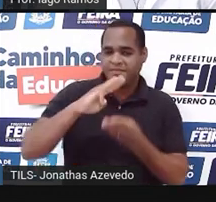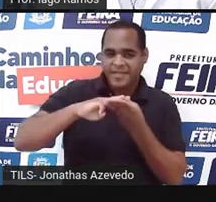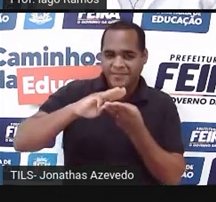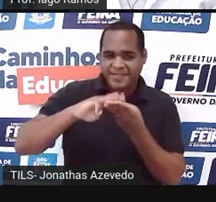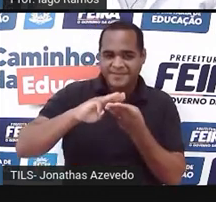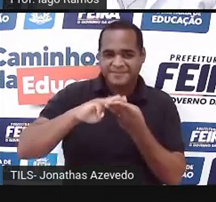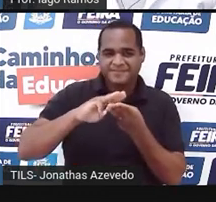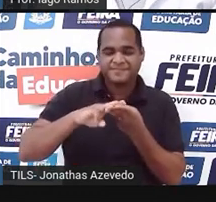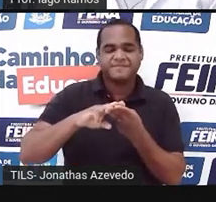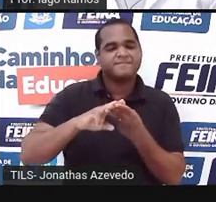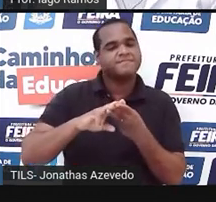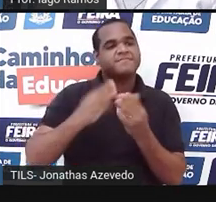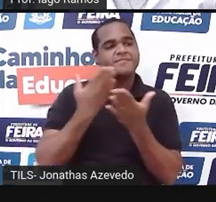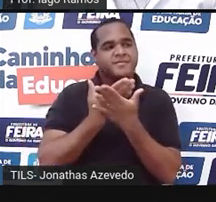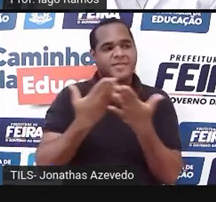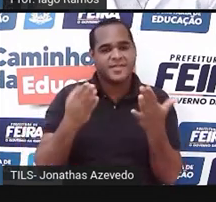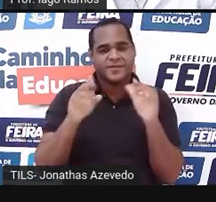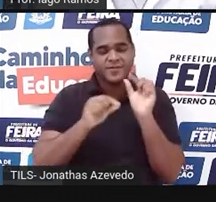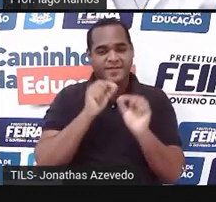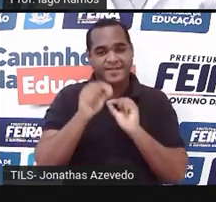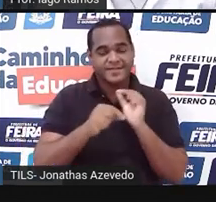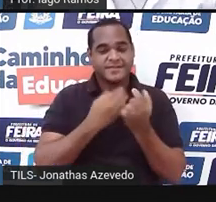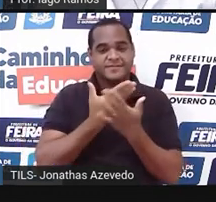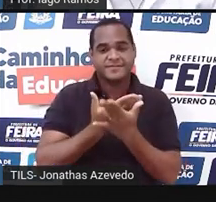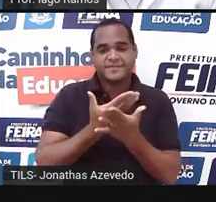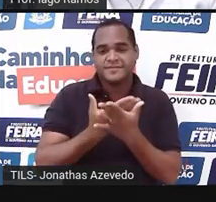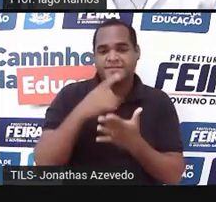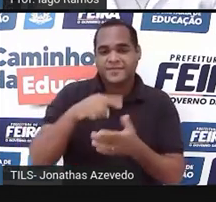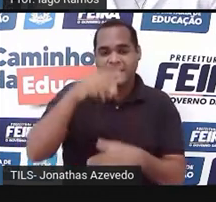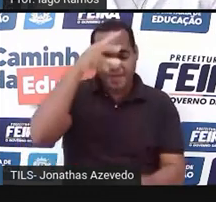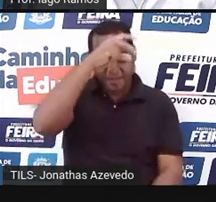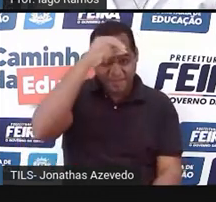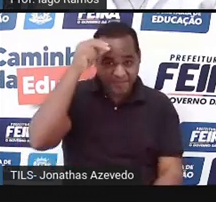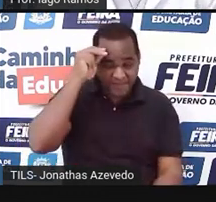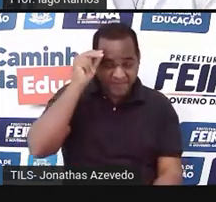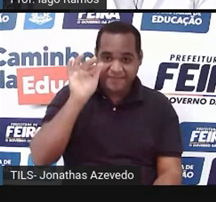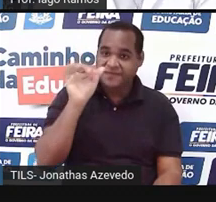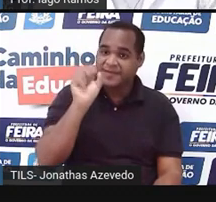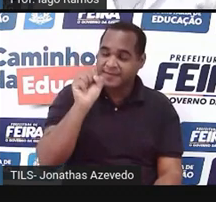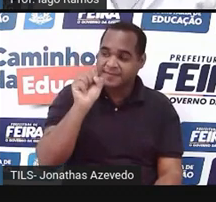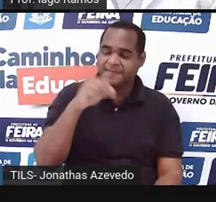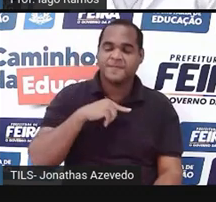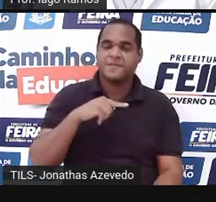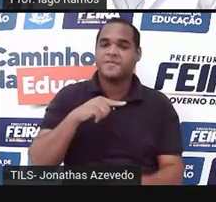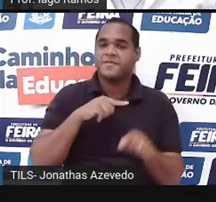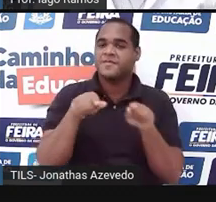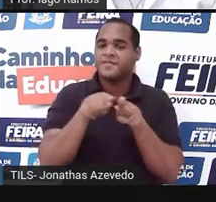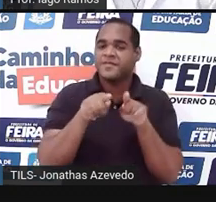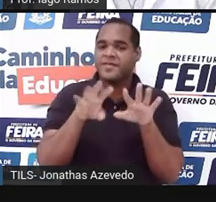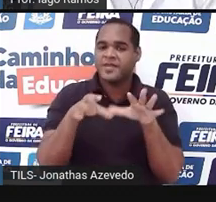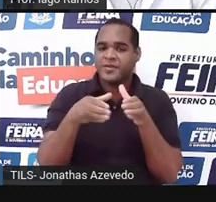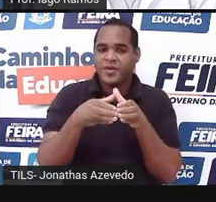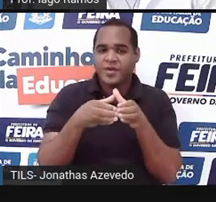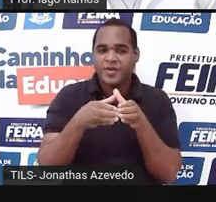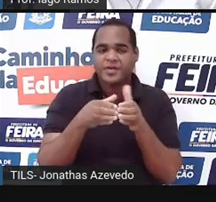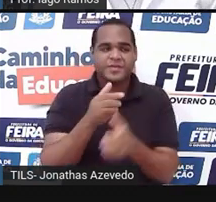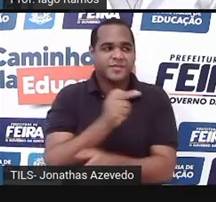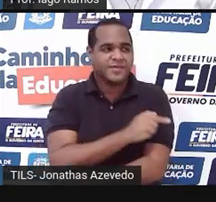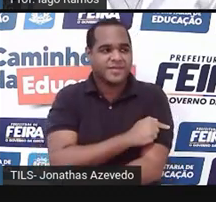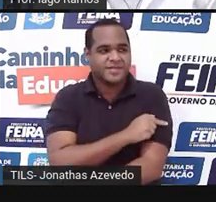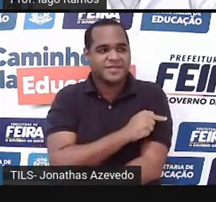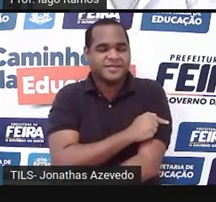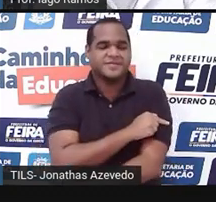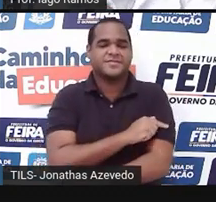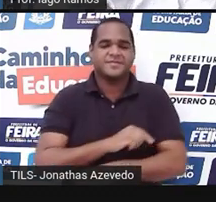justamente para você que é estudante da rede Municipal de Ensino de Feira de Santana das turminha CD